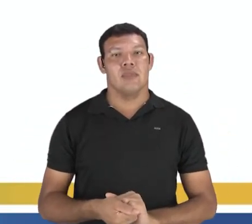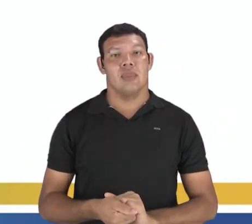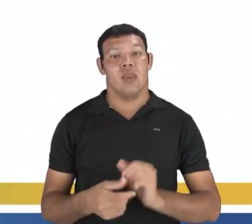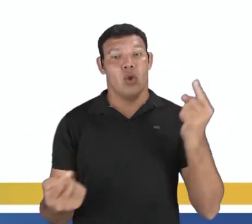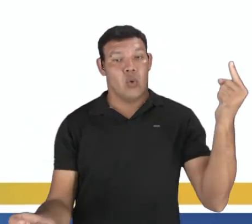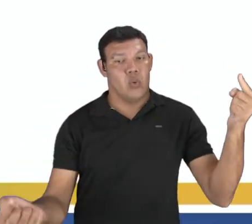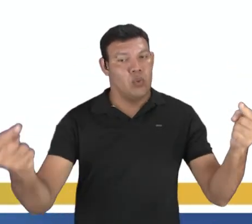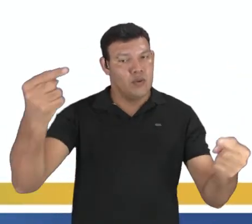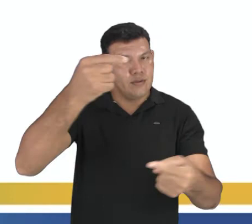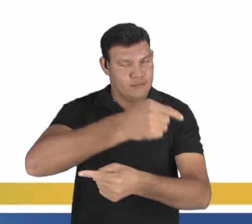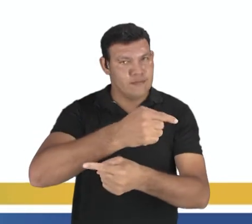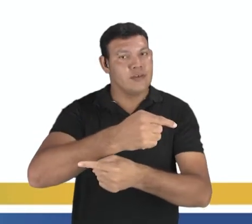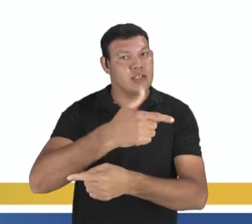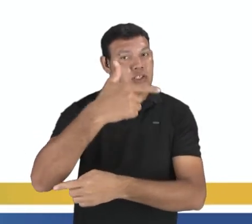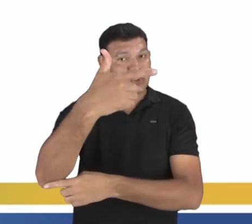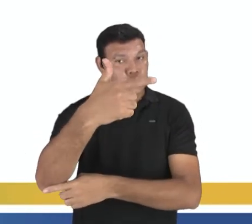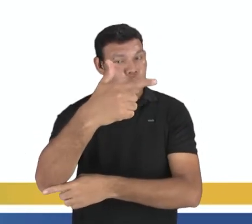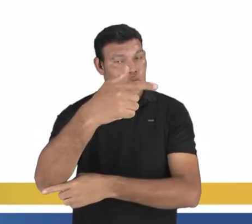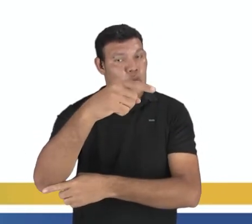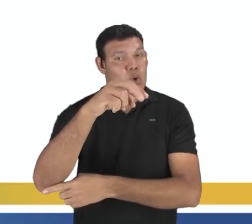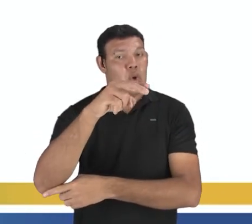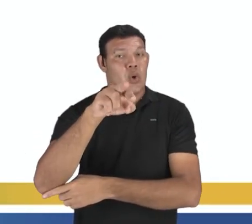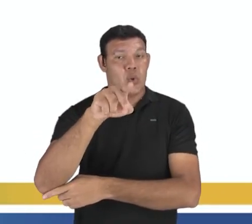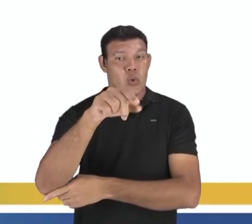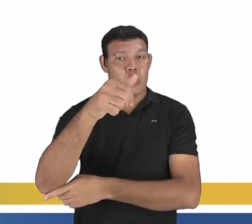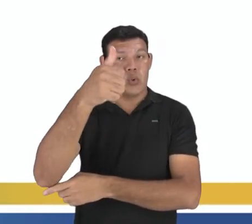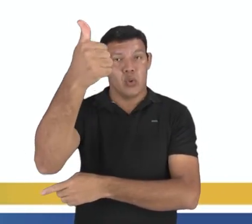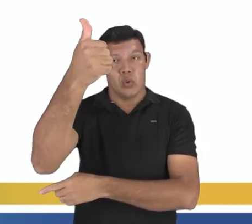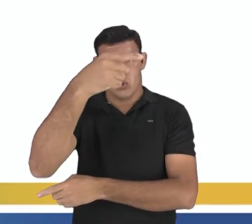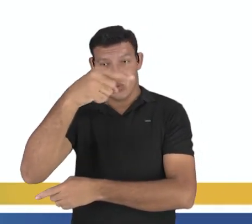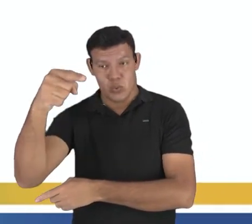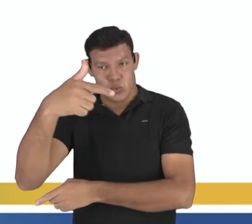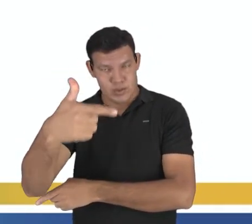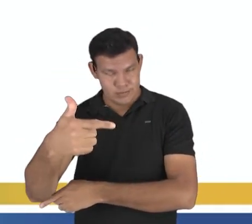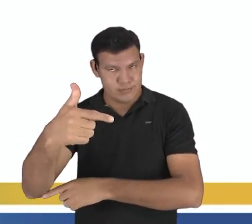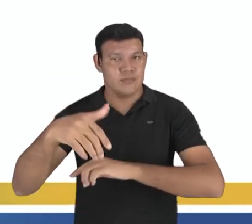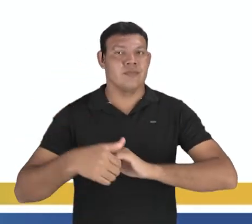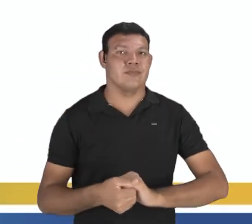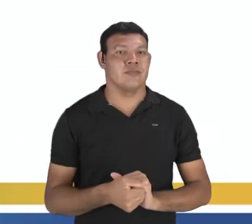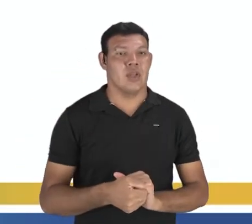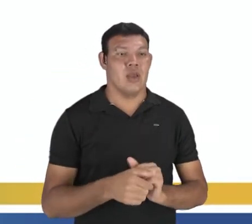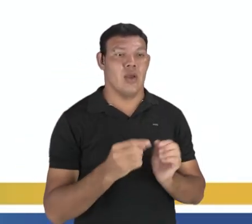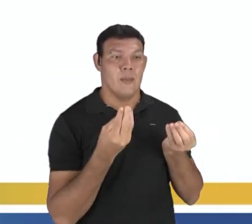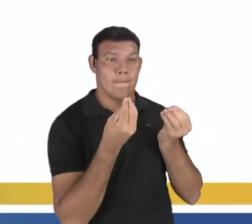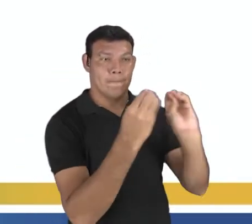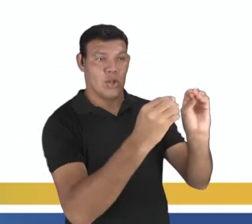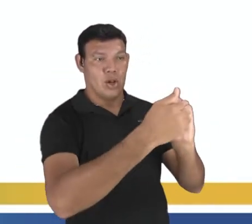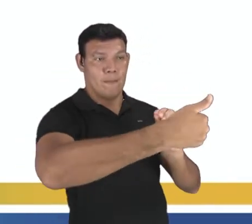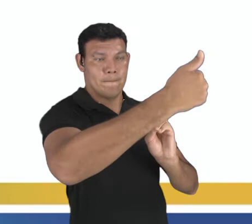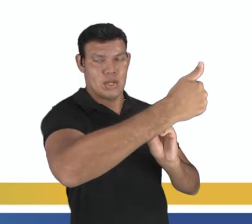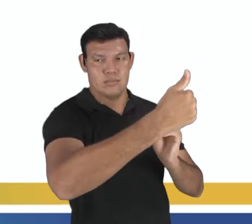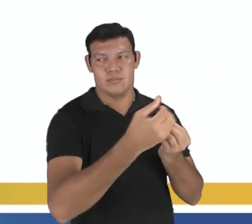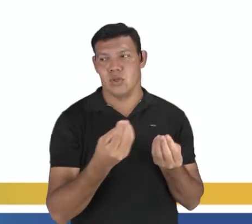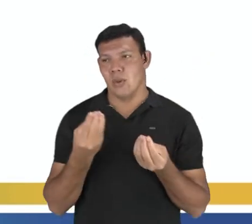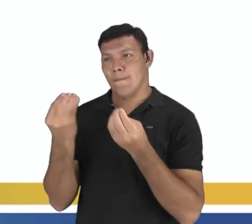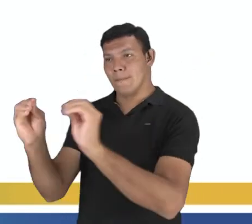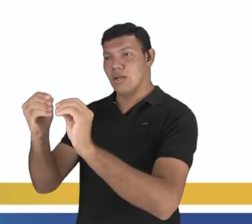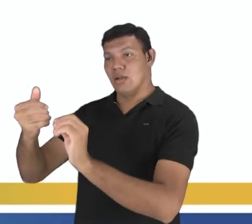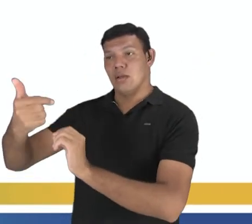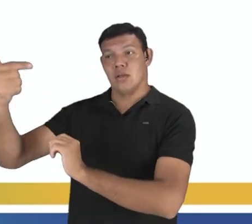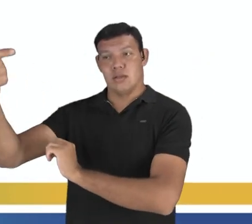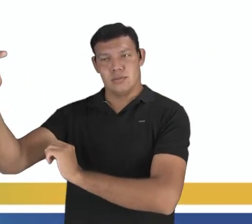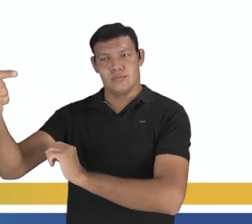a inversa de 2 é meio, então vou aplicar meio de um lado do primeiro membro e meio no segundo